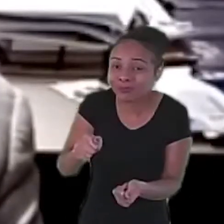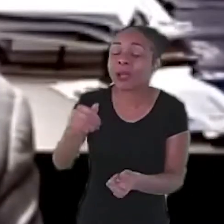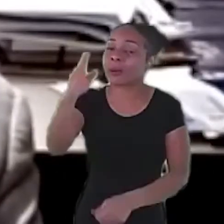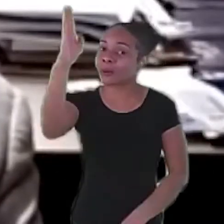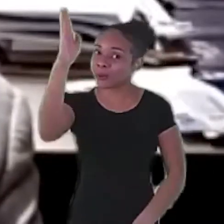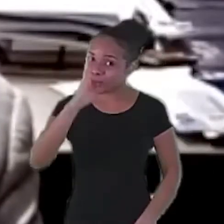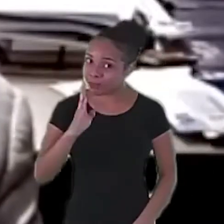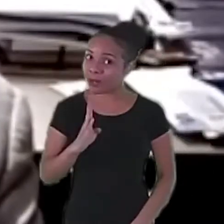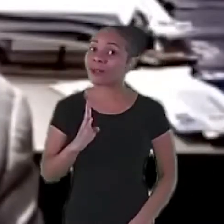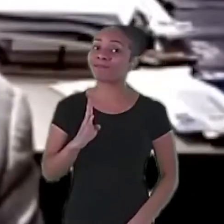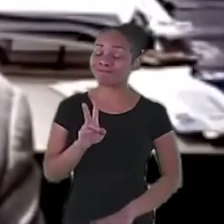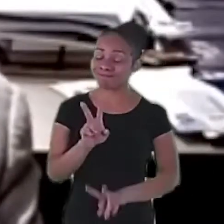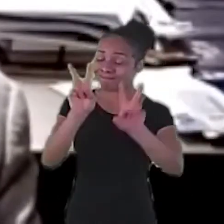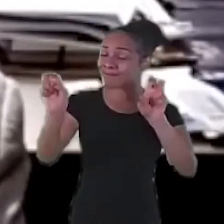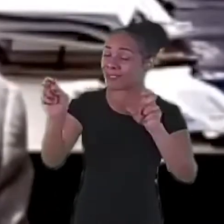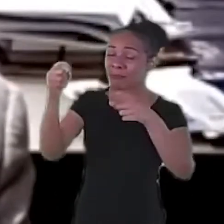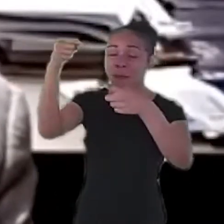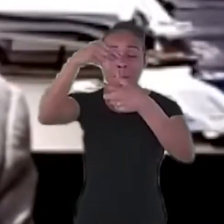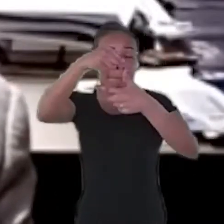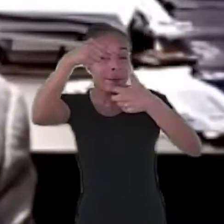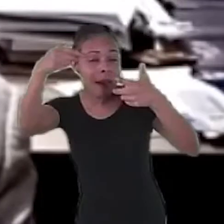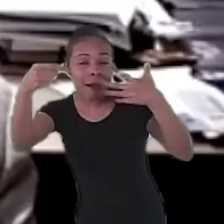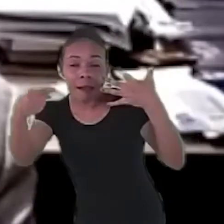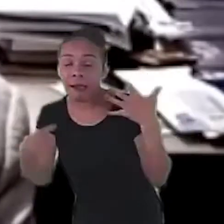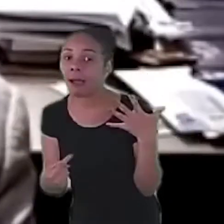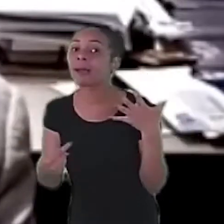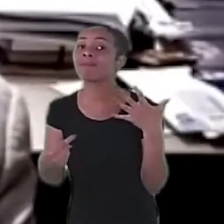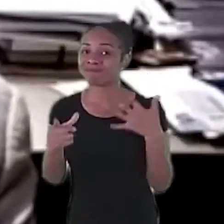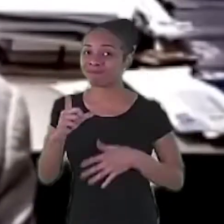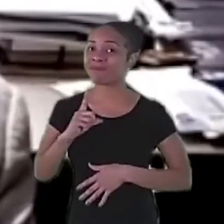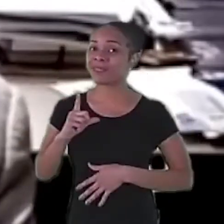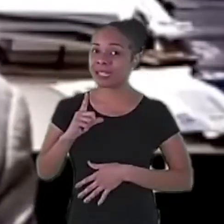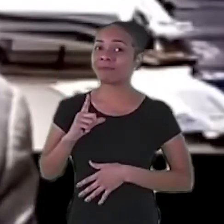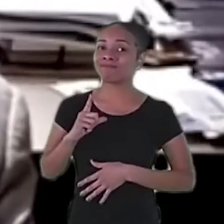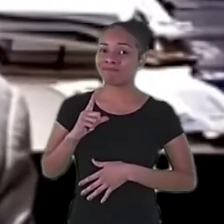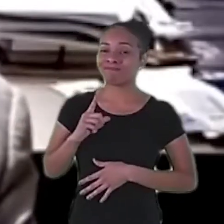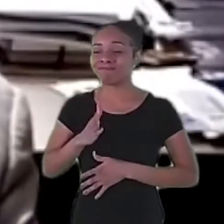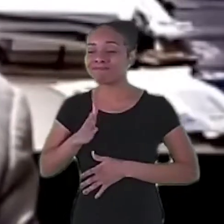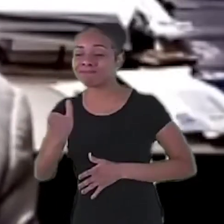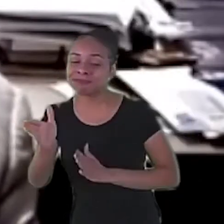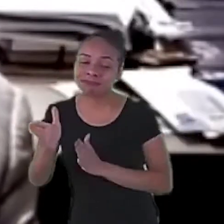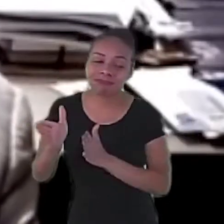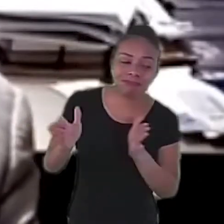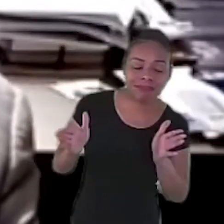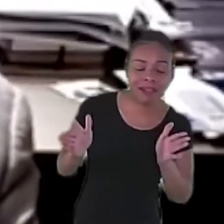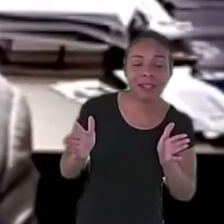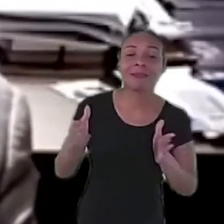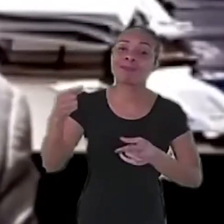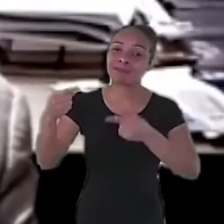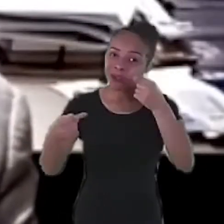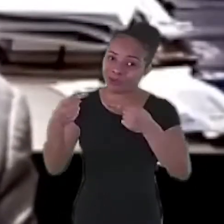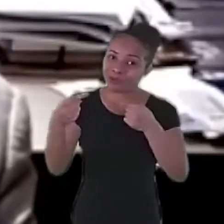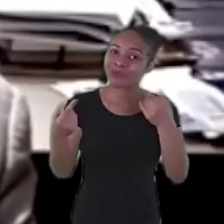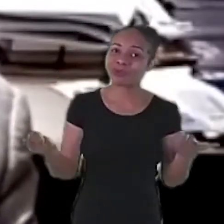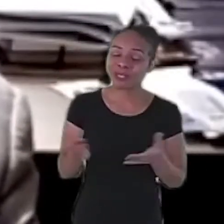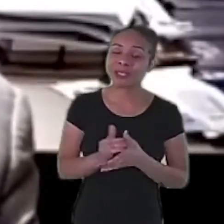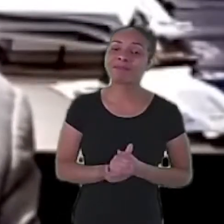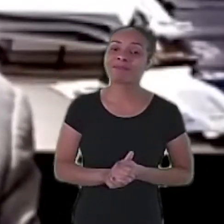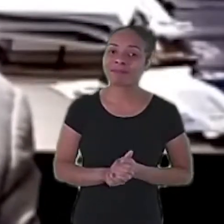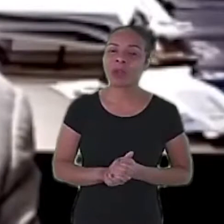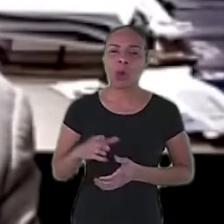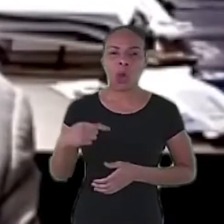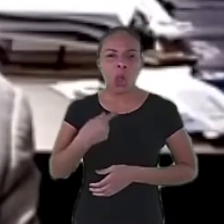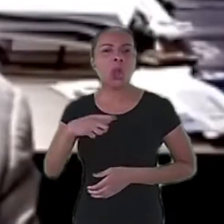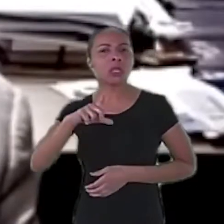razões, é uma fronteira para discutir essas questões. Nós temos a maior reserva de água doce do